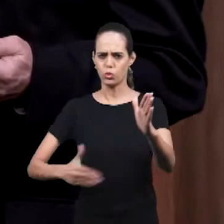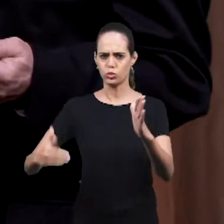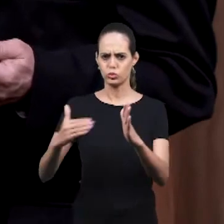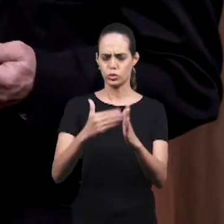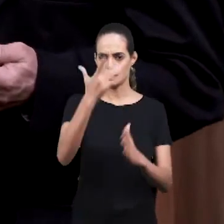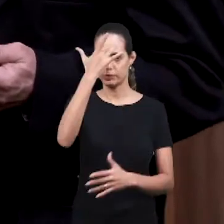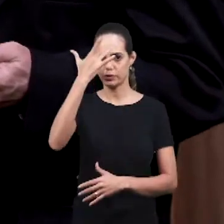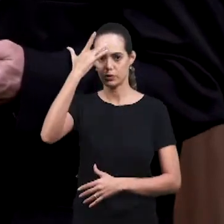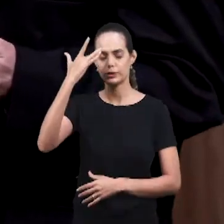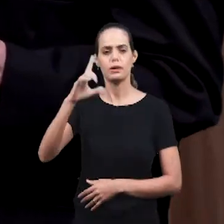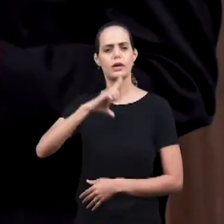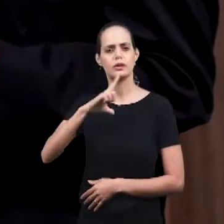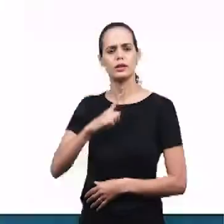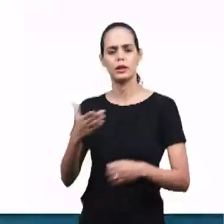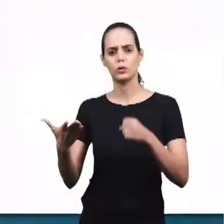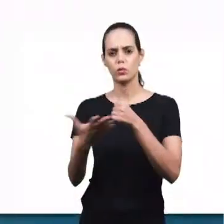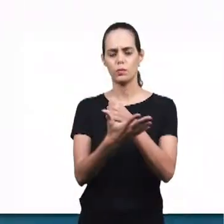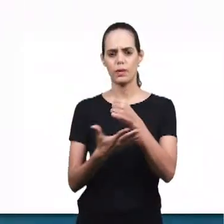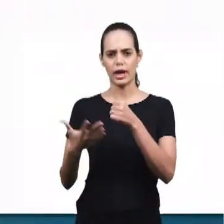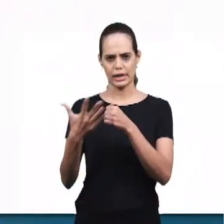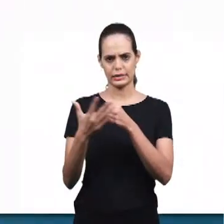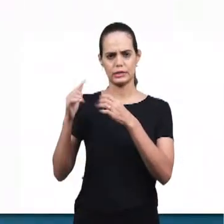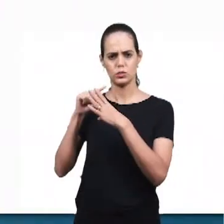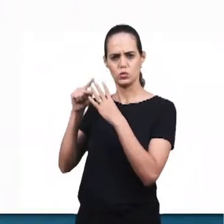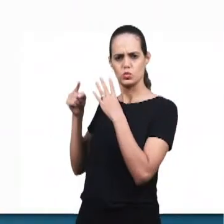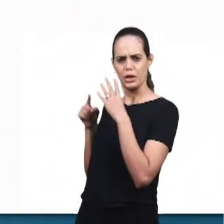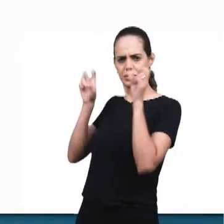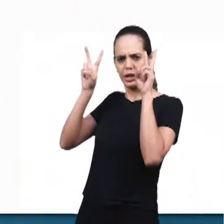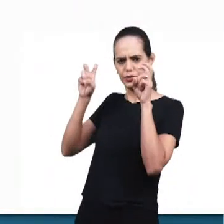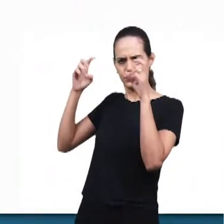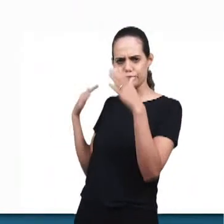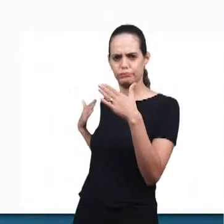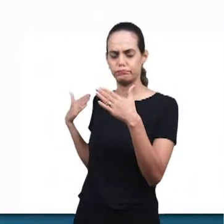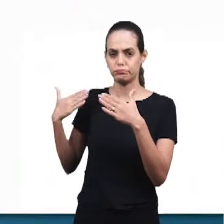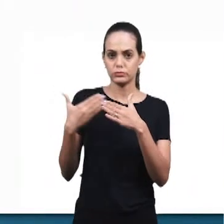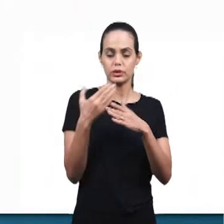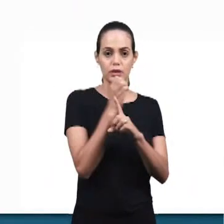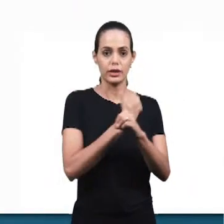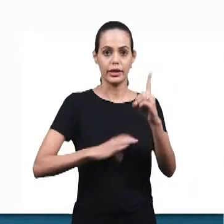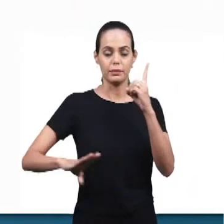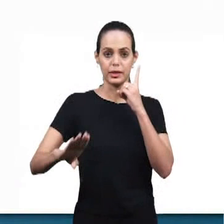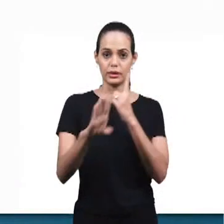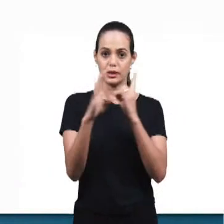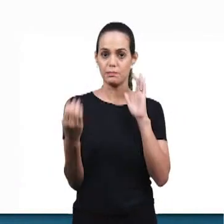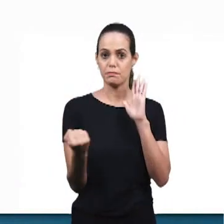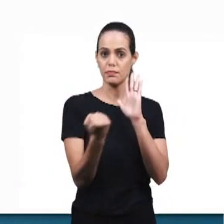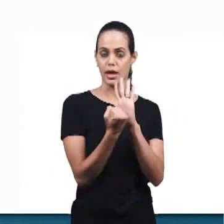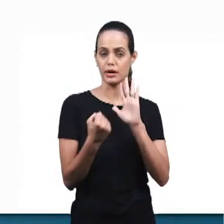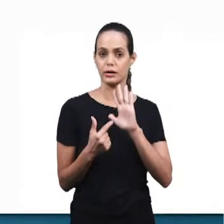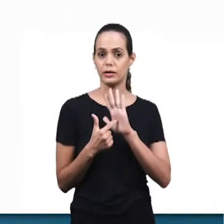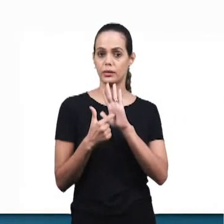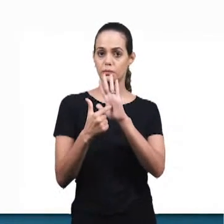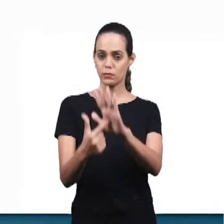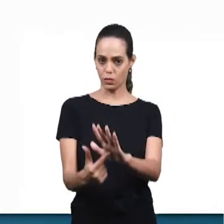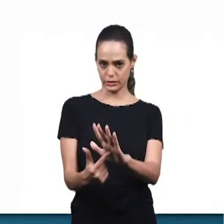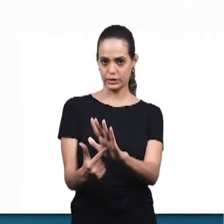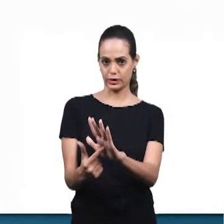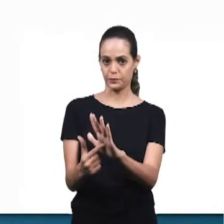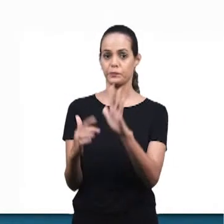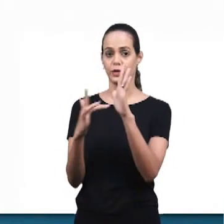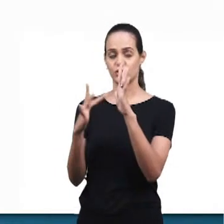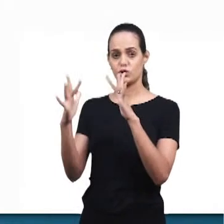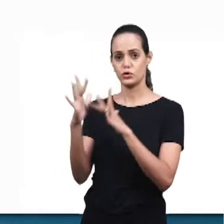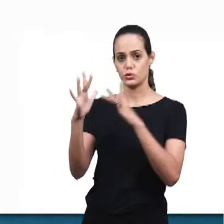tendo por base os 4 últimos estudos da nossa Escola Bíblica Dominical, marcados pelos encontros do Senhor Jesus